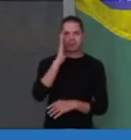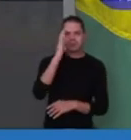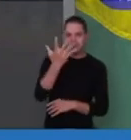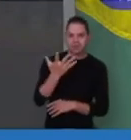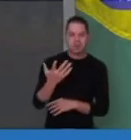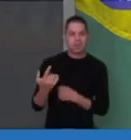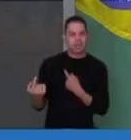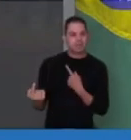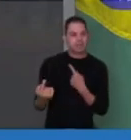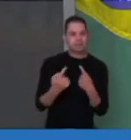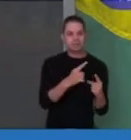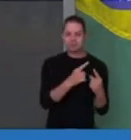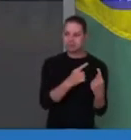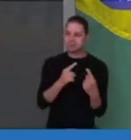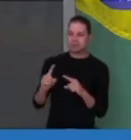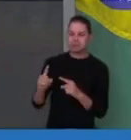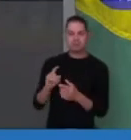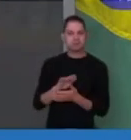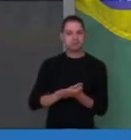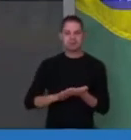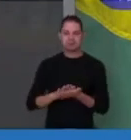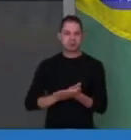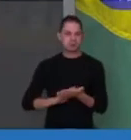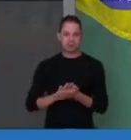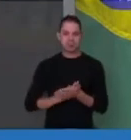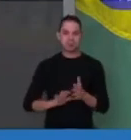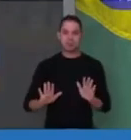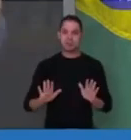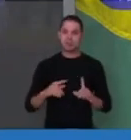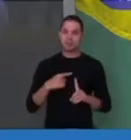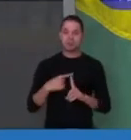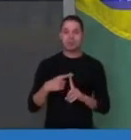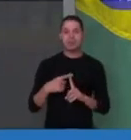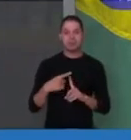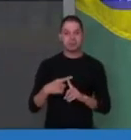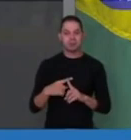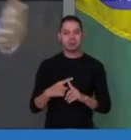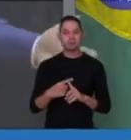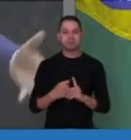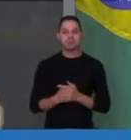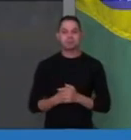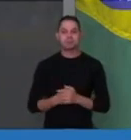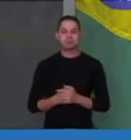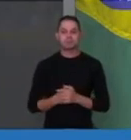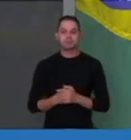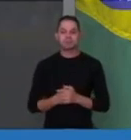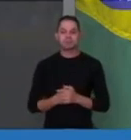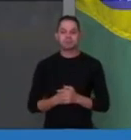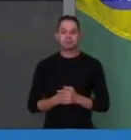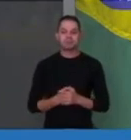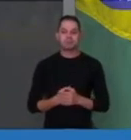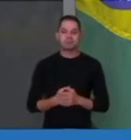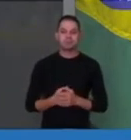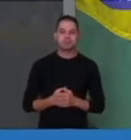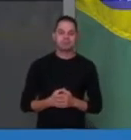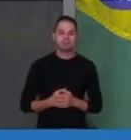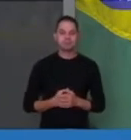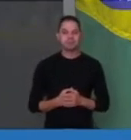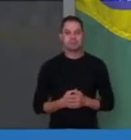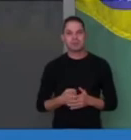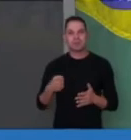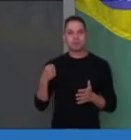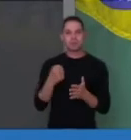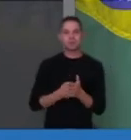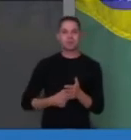mais ataques de parte a parte. Porque é óbvio que cada vez que havia um ativismo